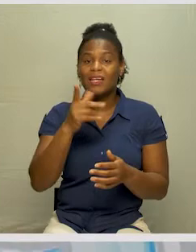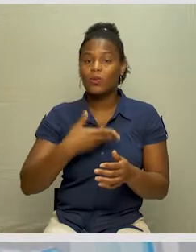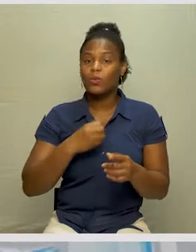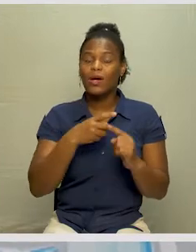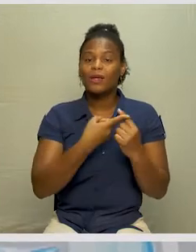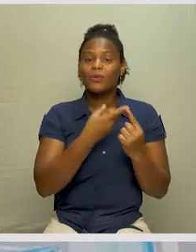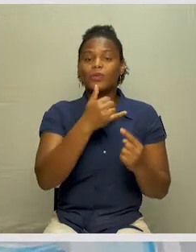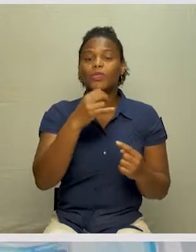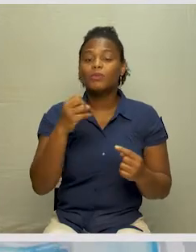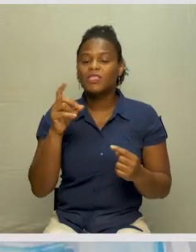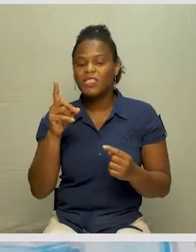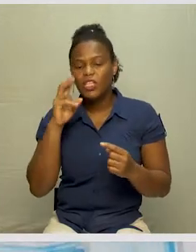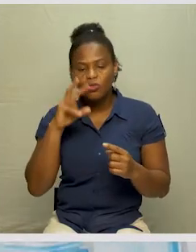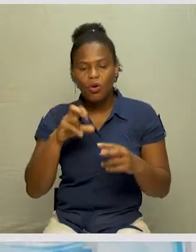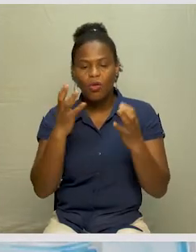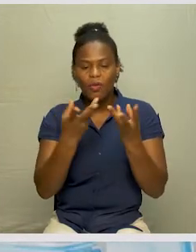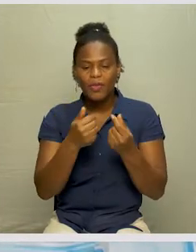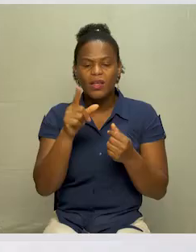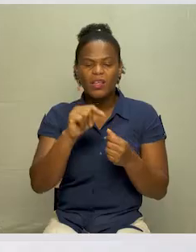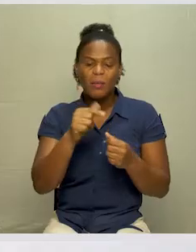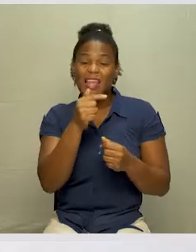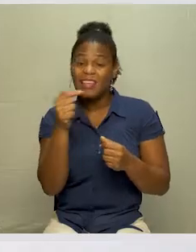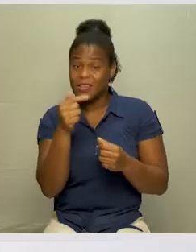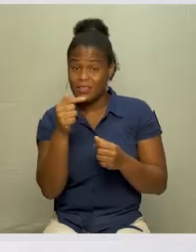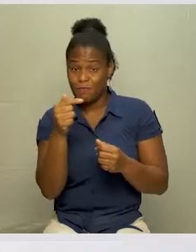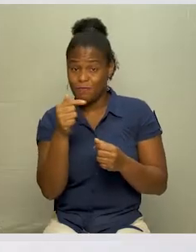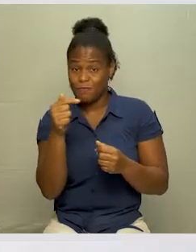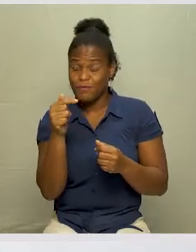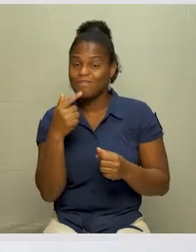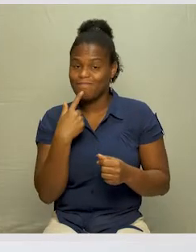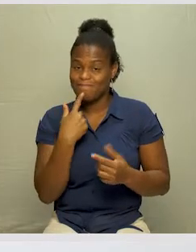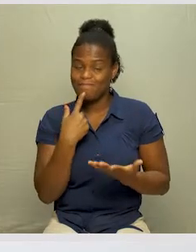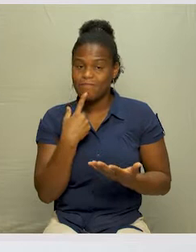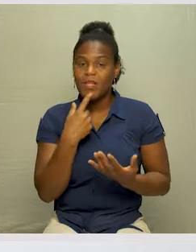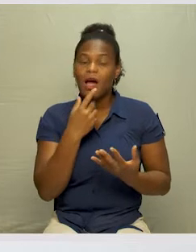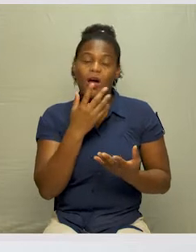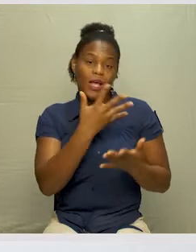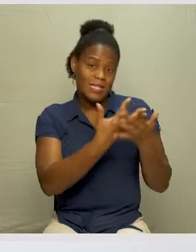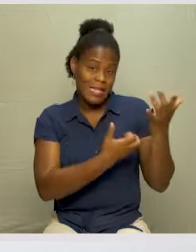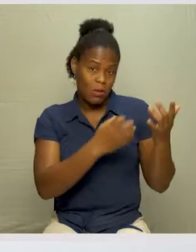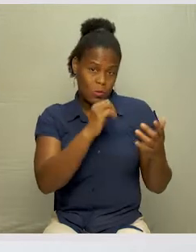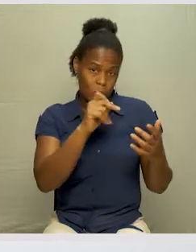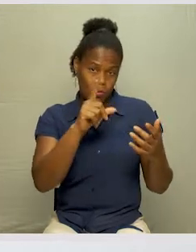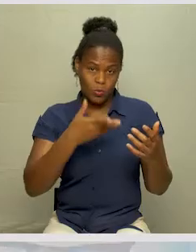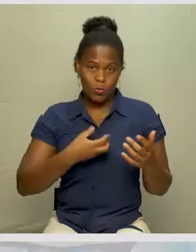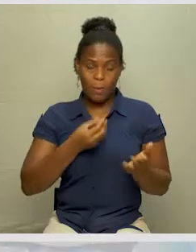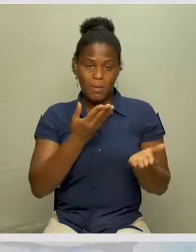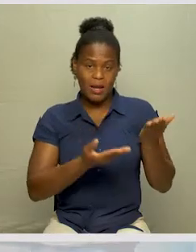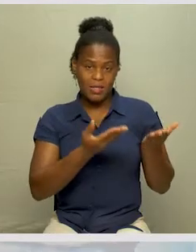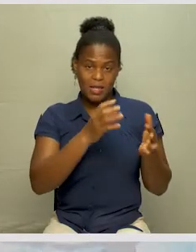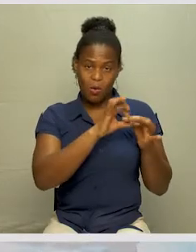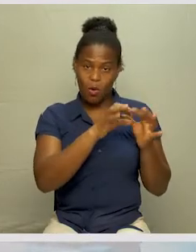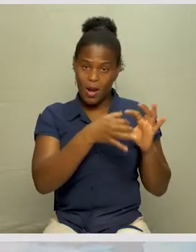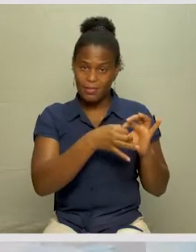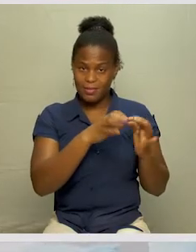em 2016, vamos encontrar um valor também negativo. O saldo da balança corrente